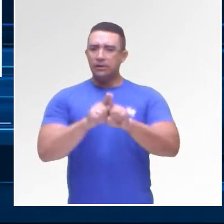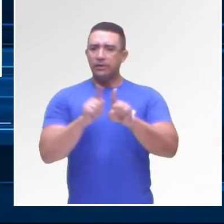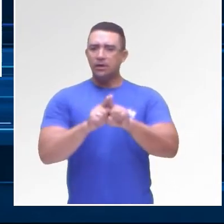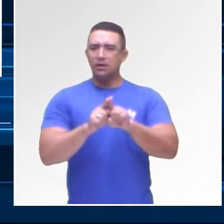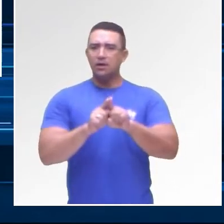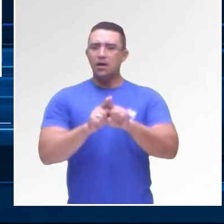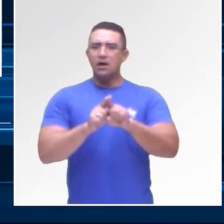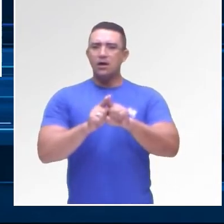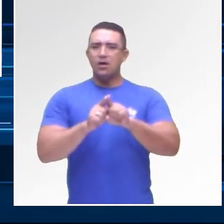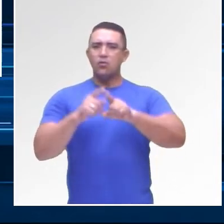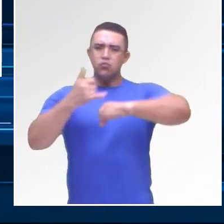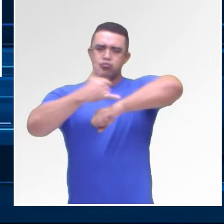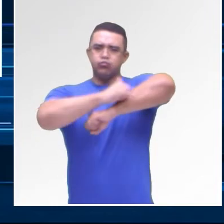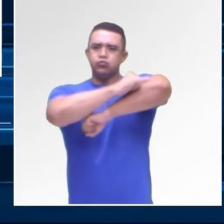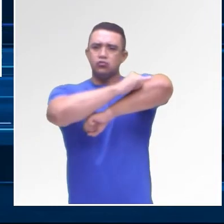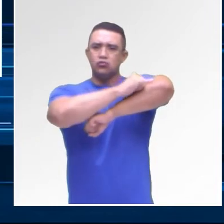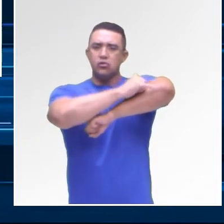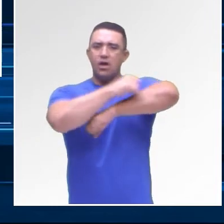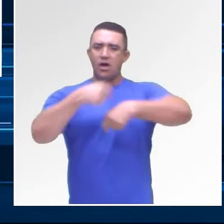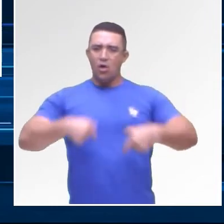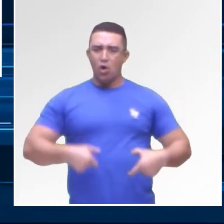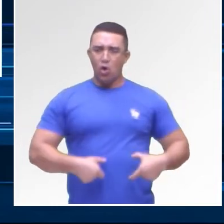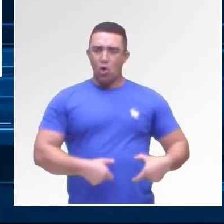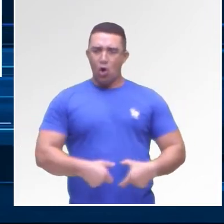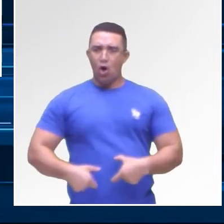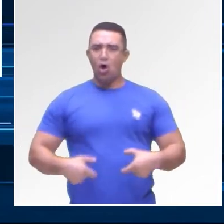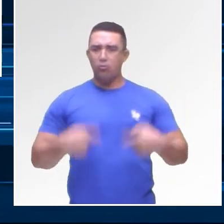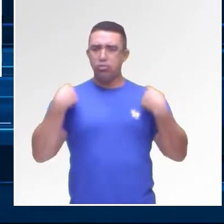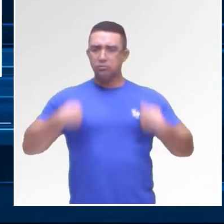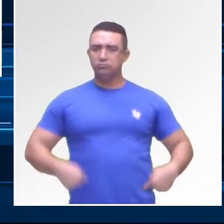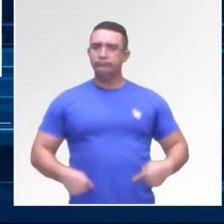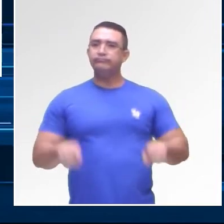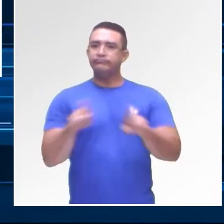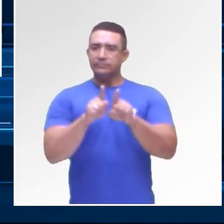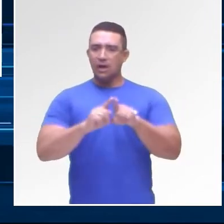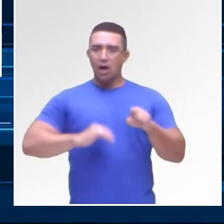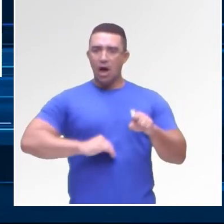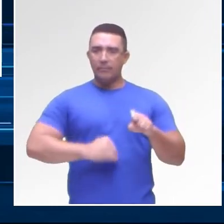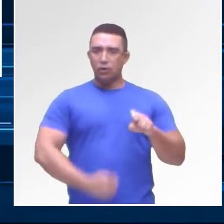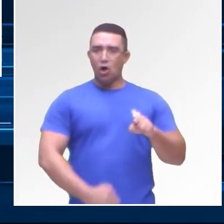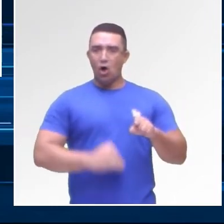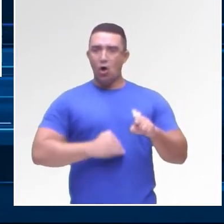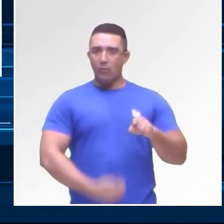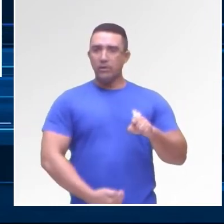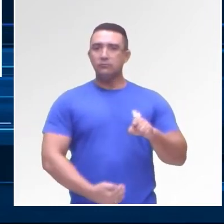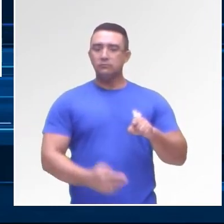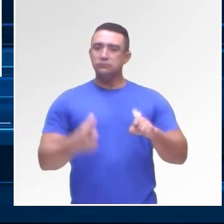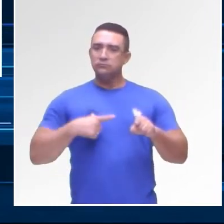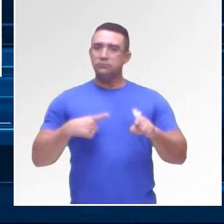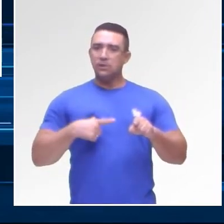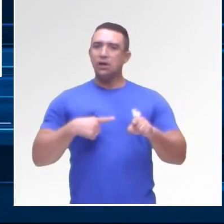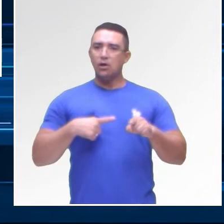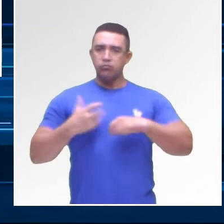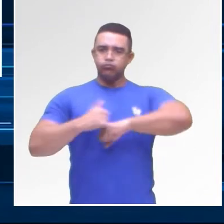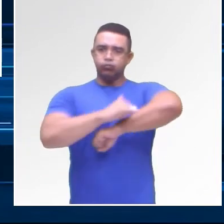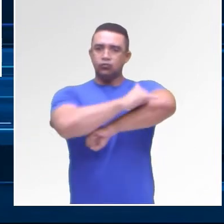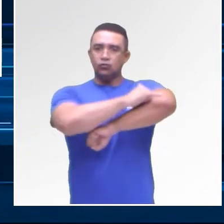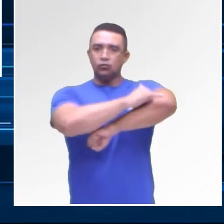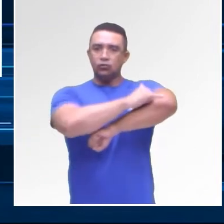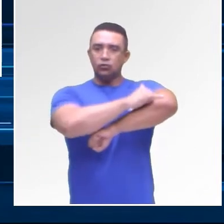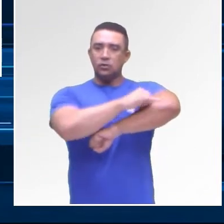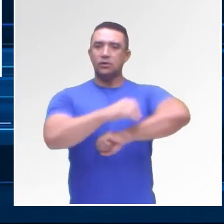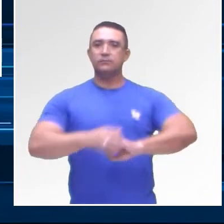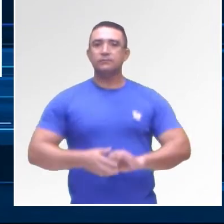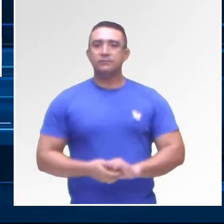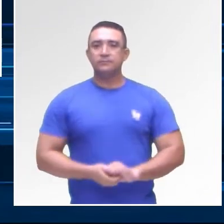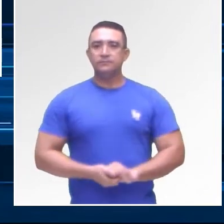corporal, nós temos dois tipos. Nós temos a gordura abdominal, aqui na região do abdômen, no caso, nós temos a